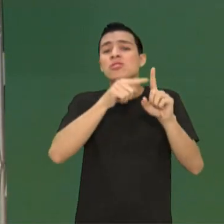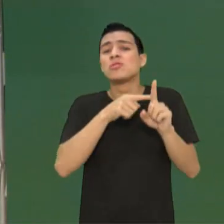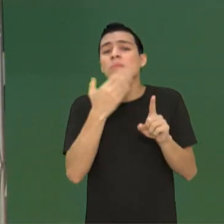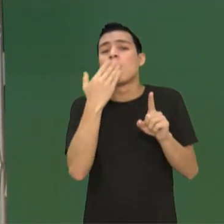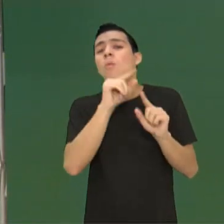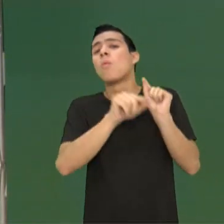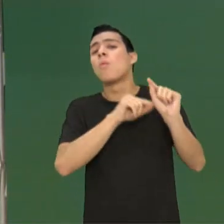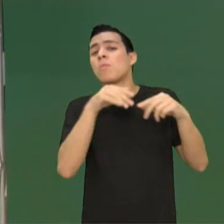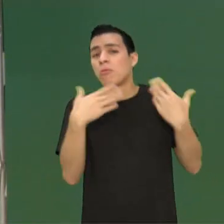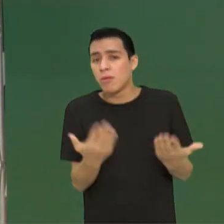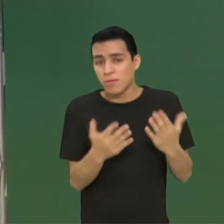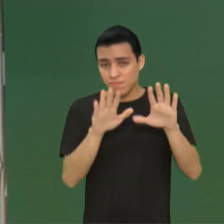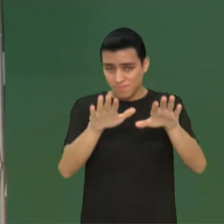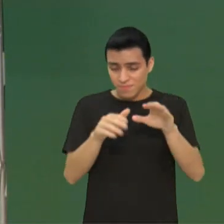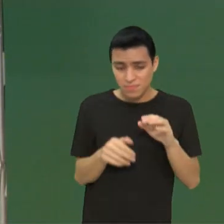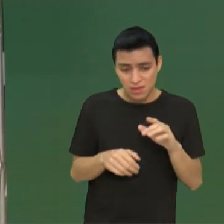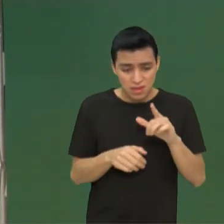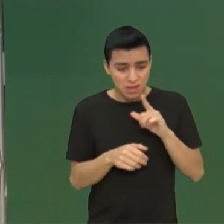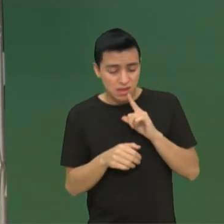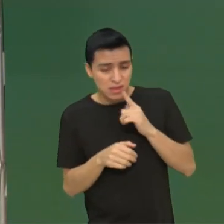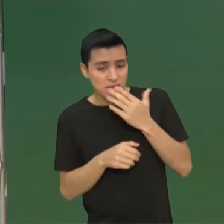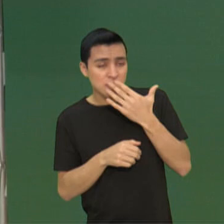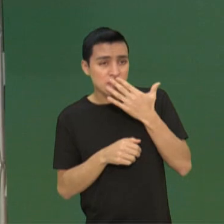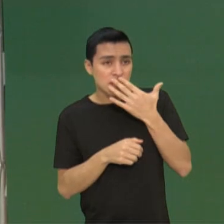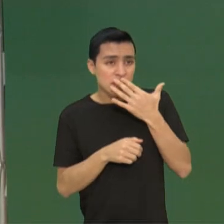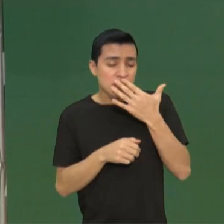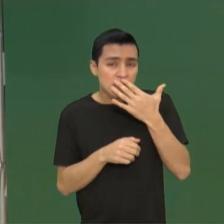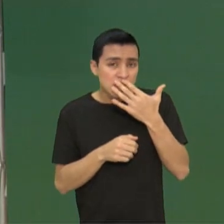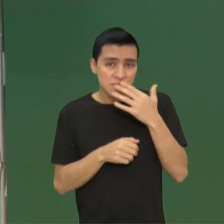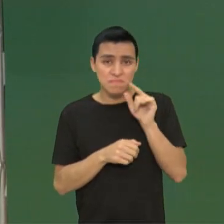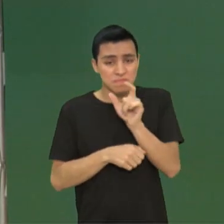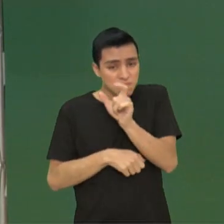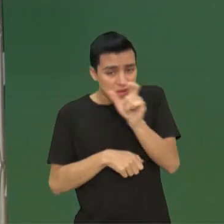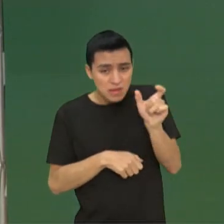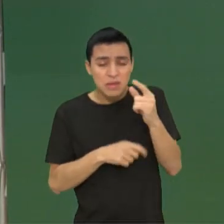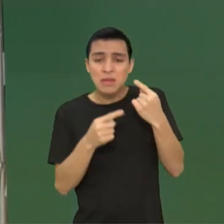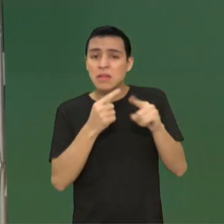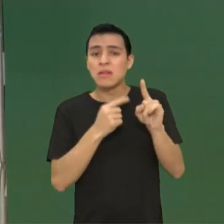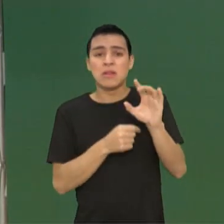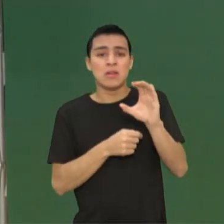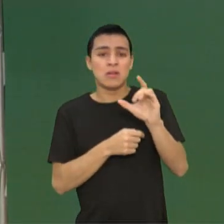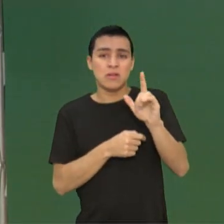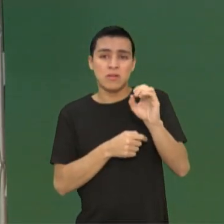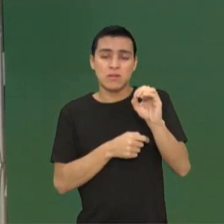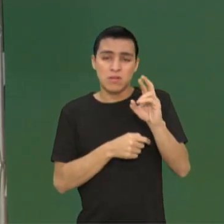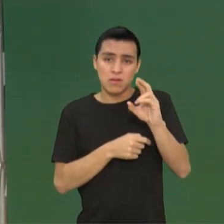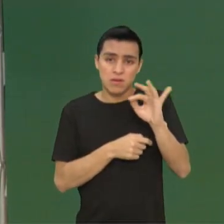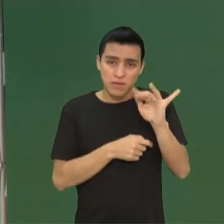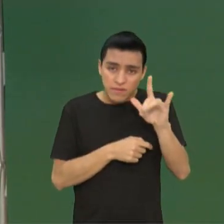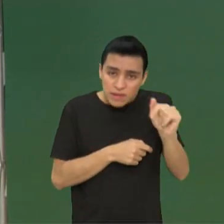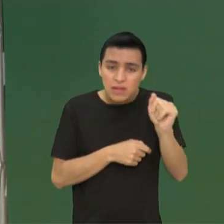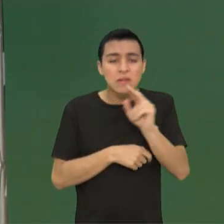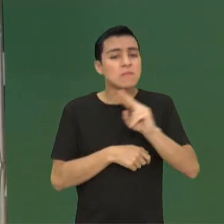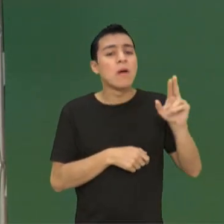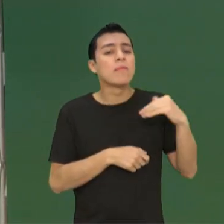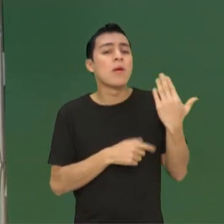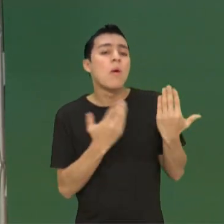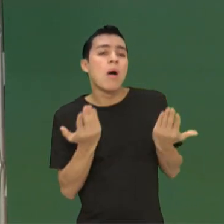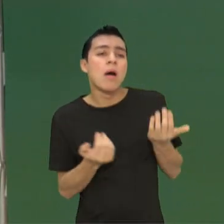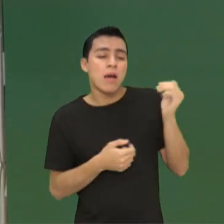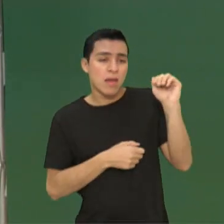que possuem. Aqueles que acumulam carotenoides e não possuem clorofila são chamados de letra